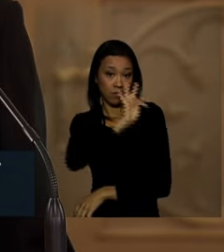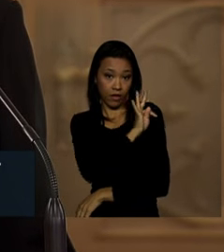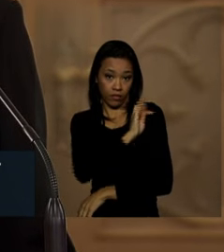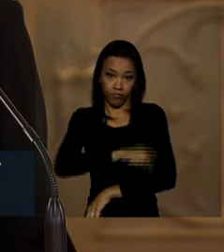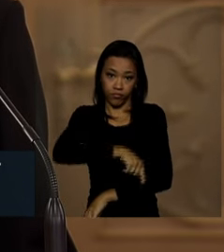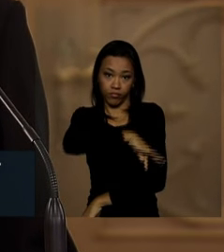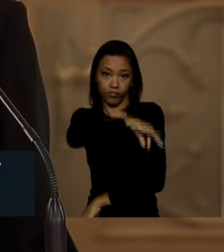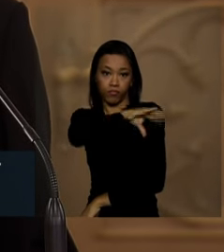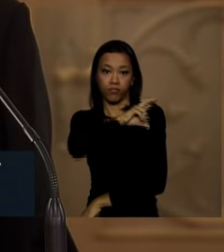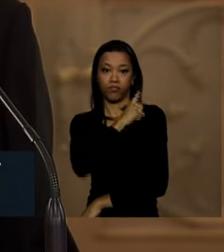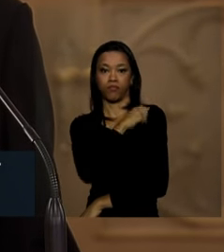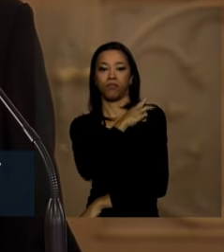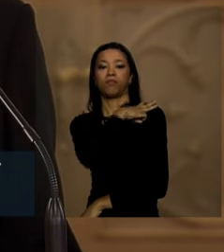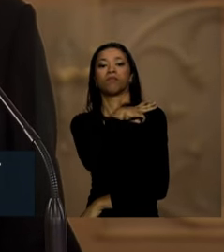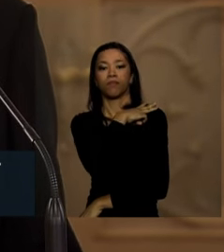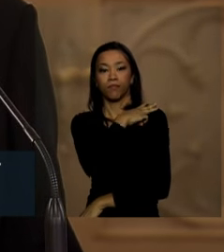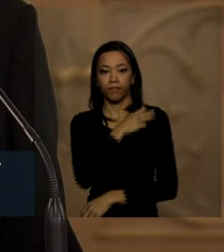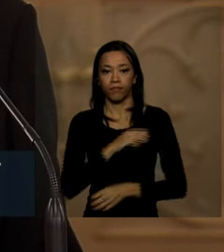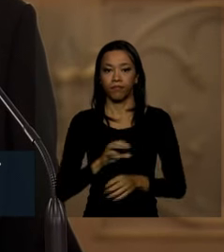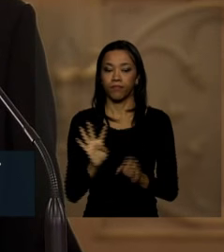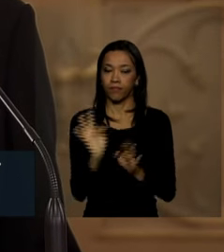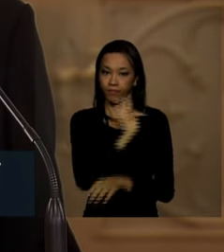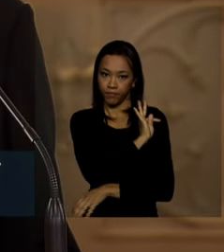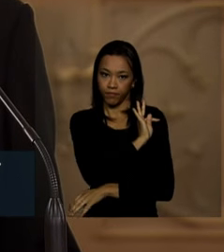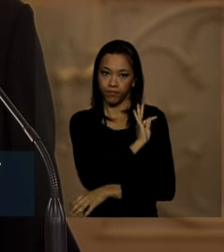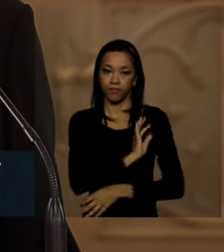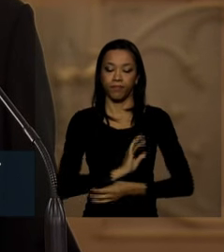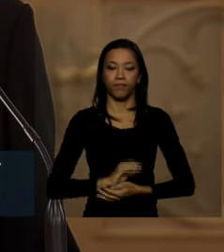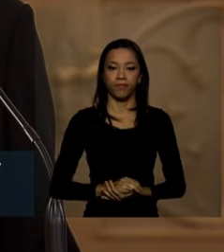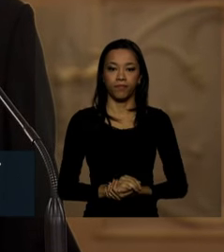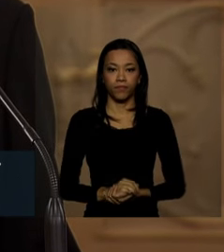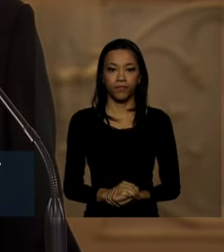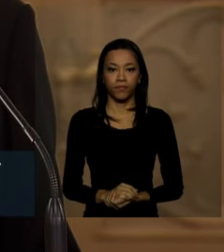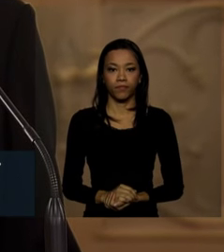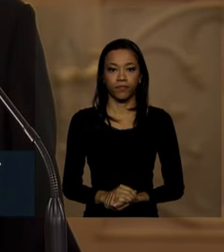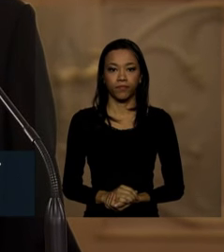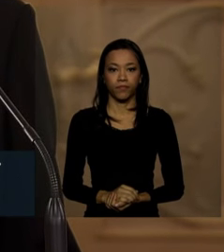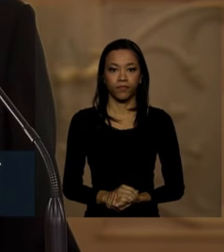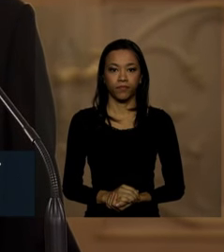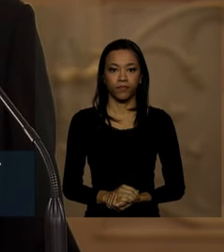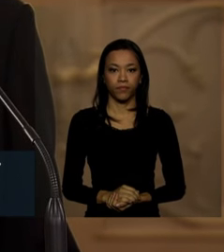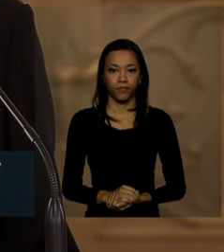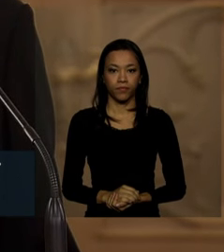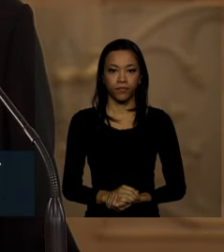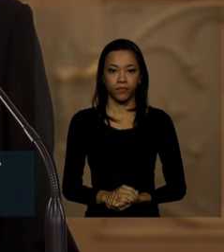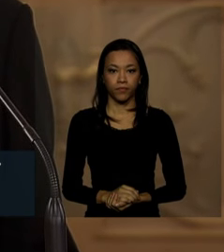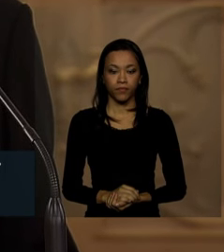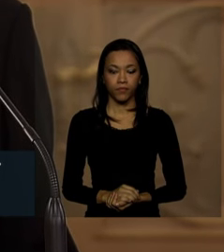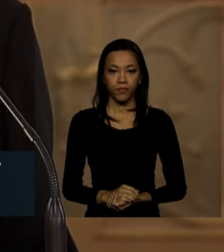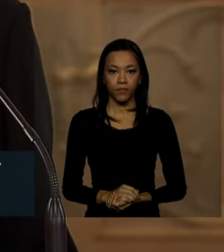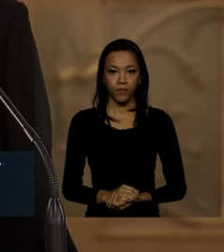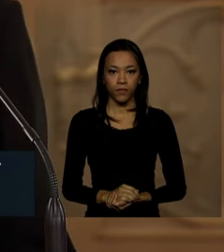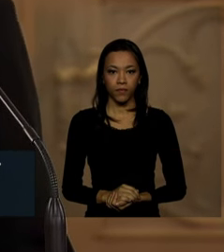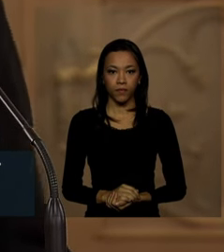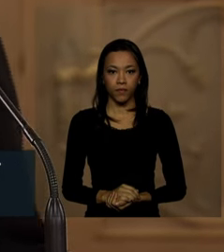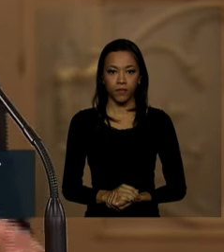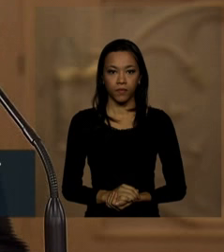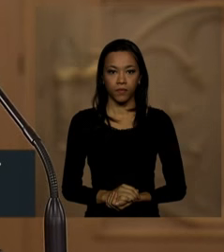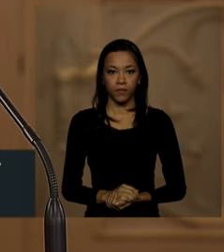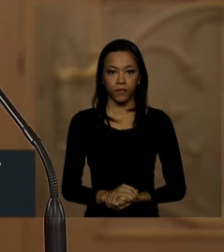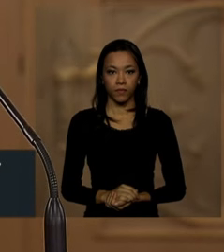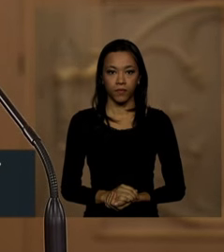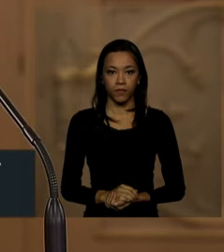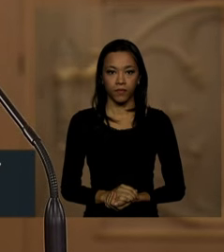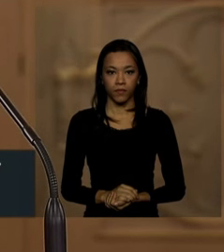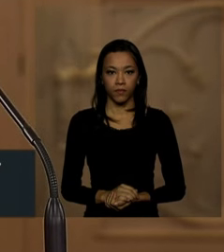like to step up our cooperation for teacher training and development, both for basic education as well as for technical and vocational